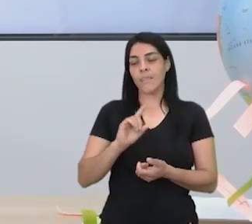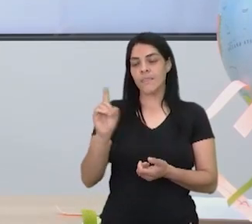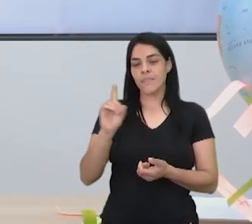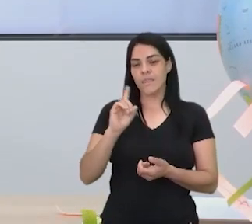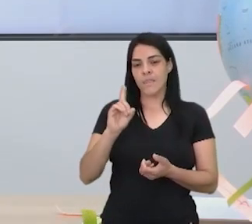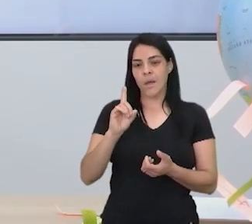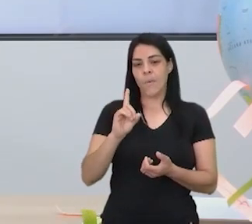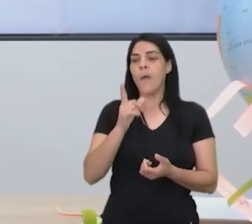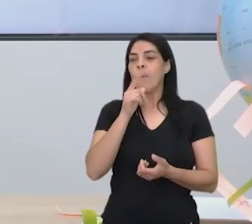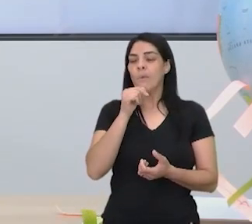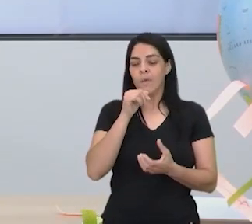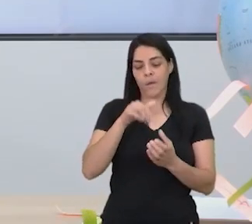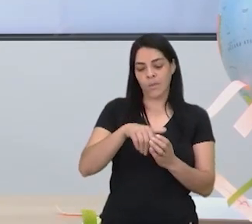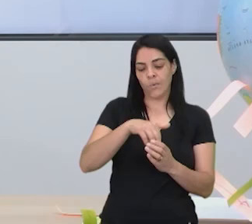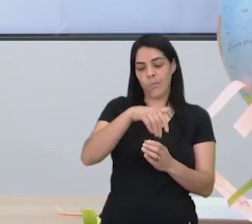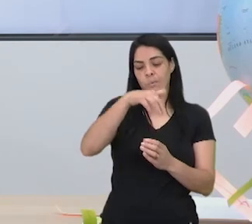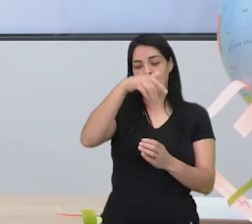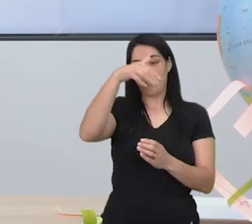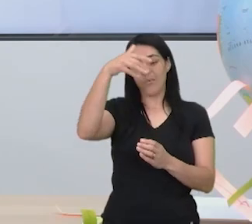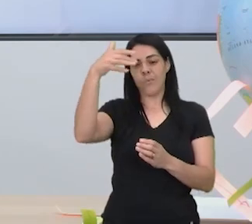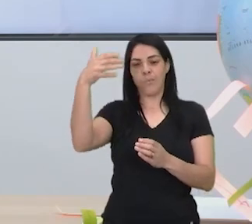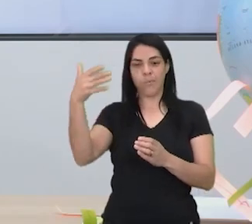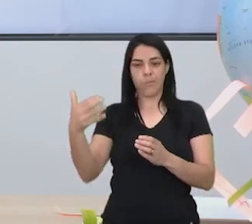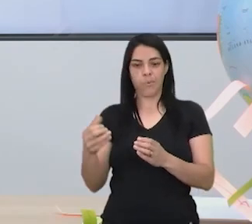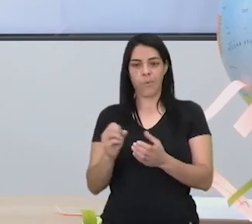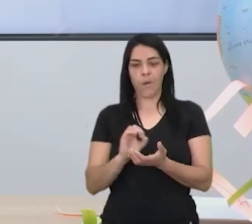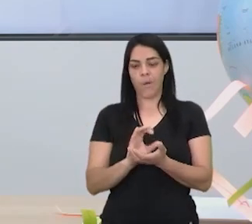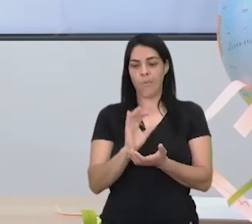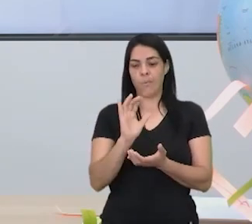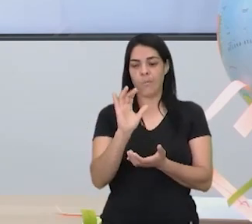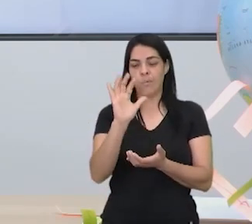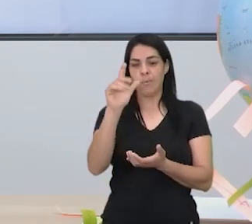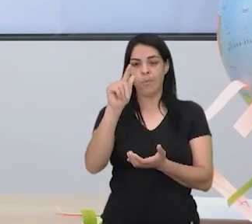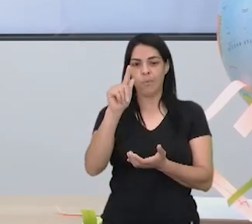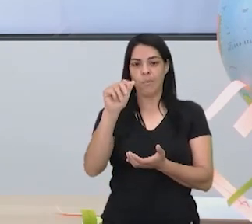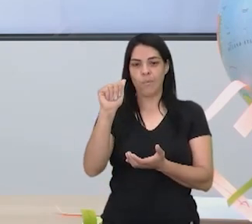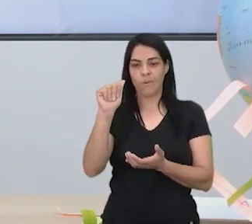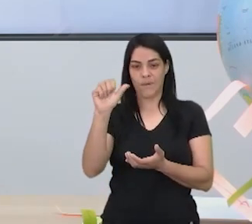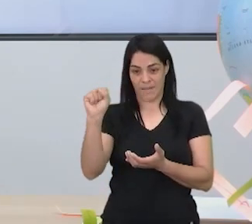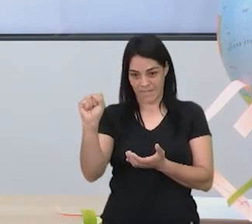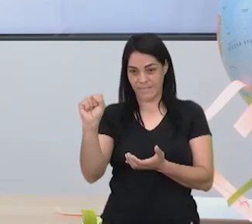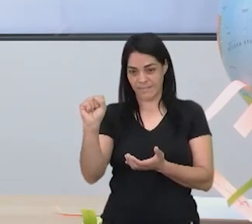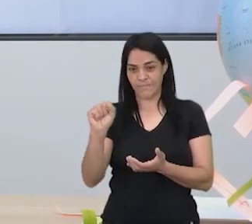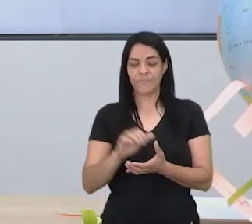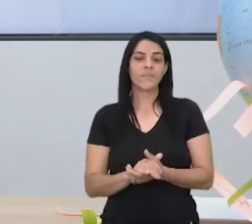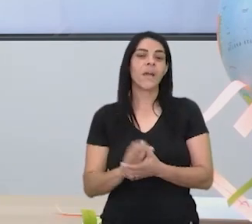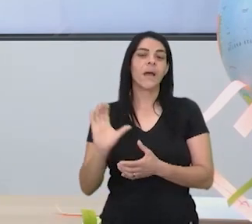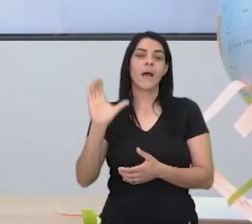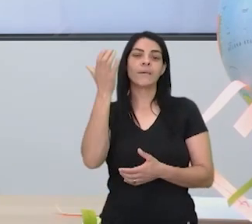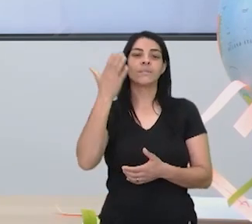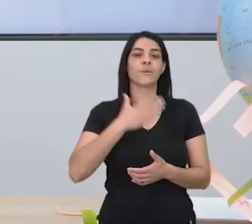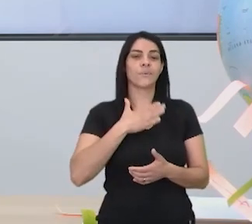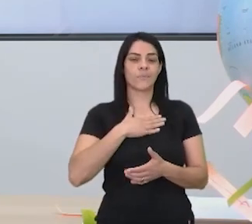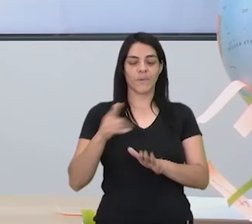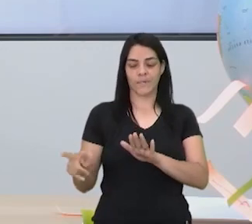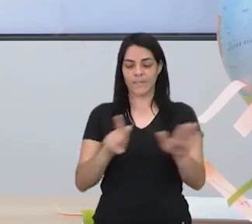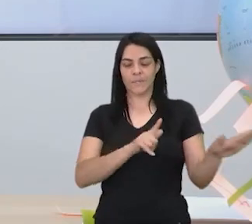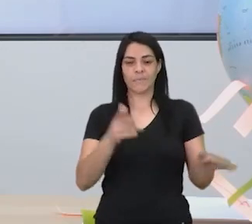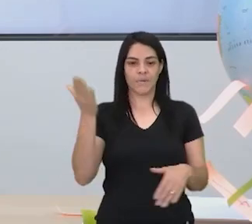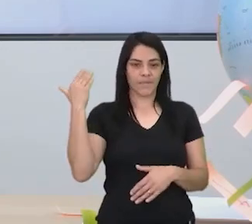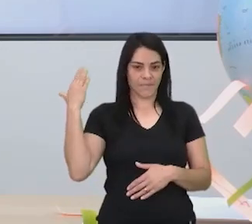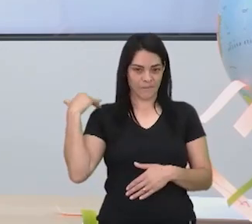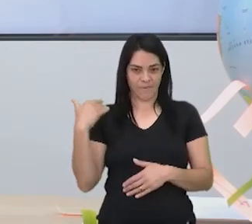que derruba o líquido em volta, tá certo? Aí contei o que aconteceu comigo na semana passada, né? Que eu tomei um banho de